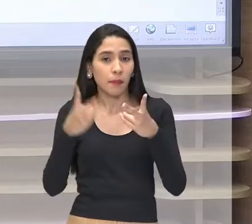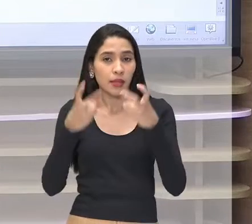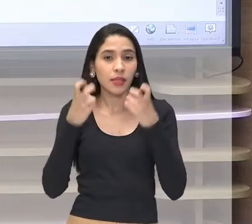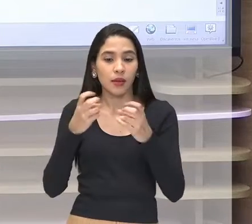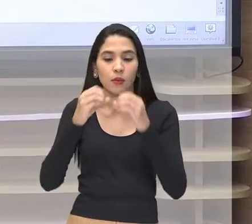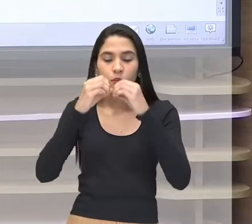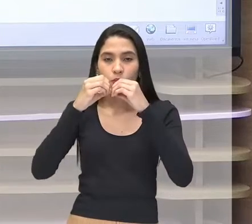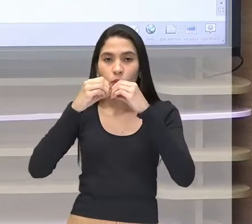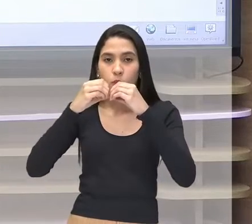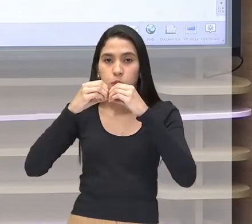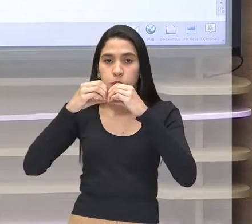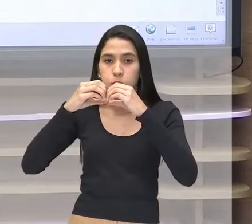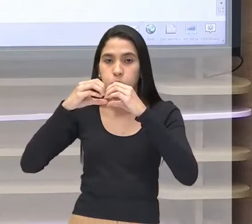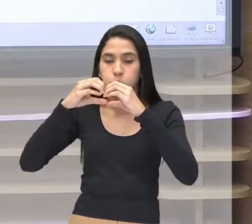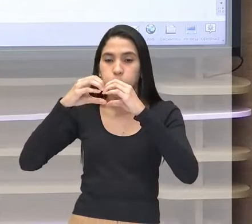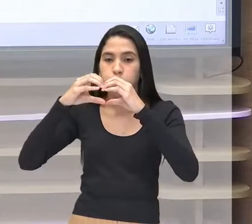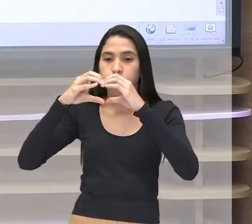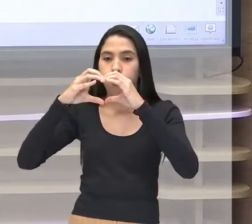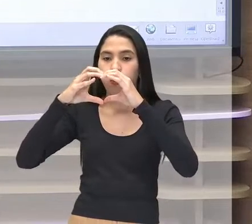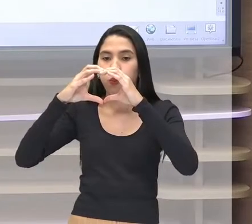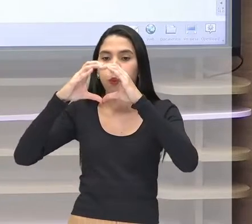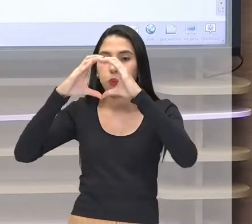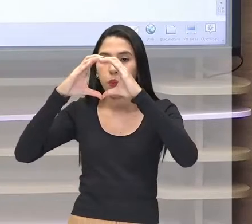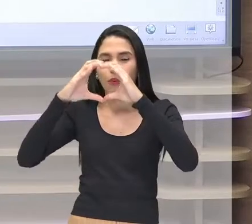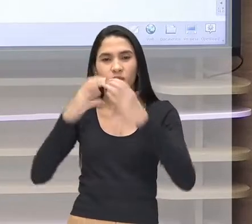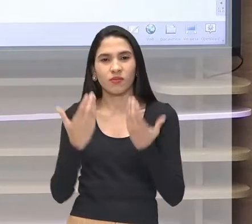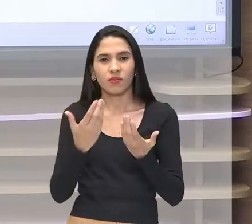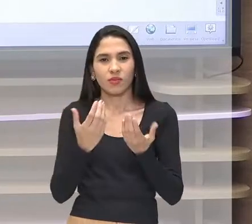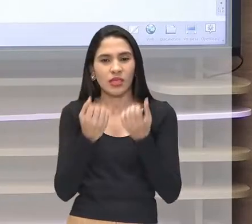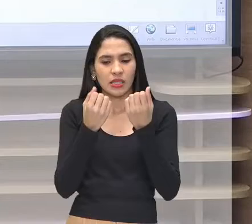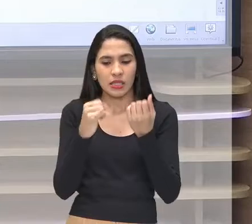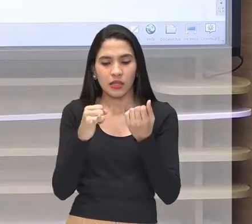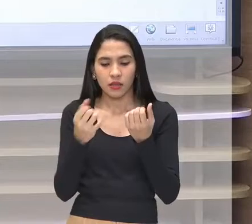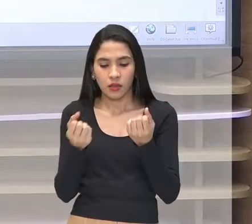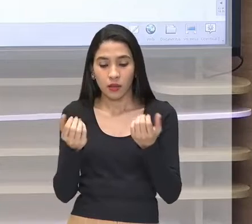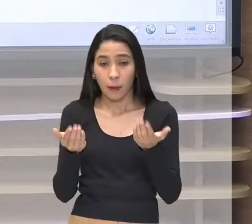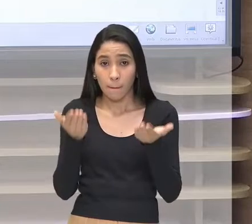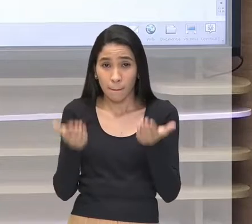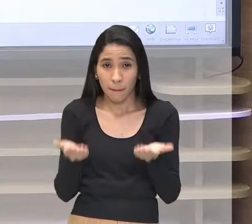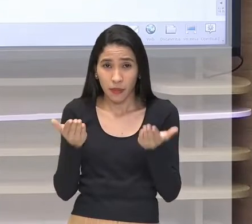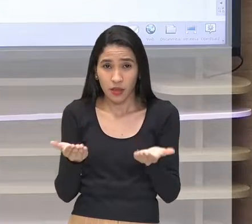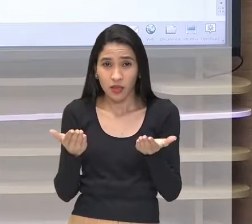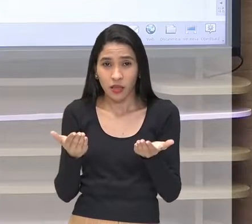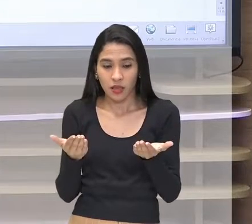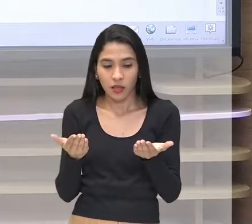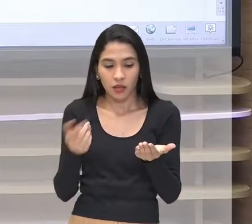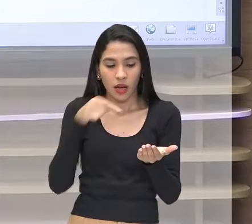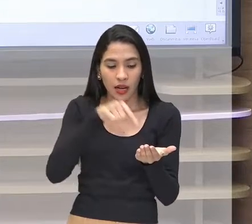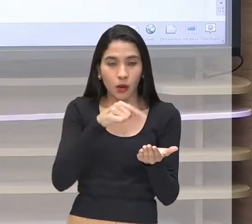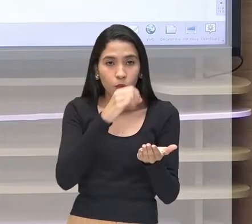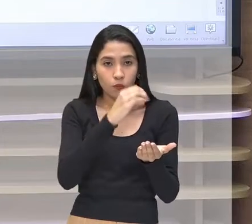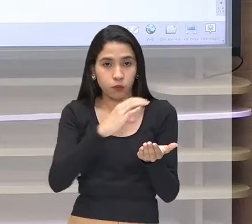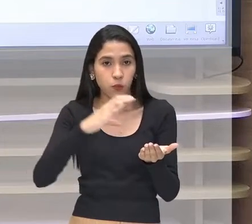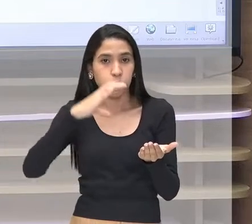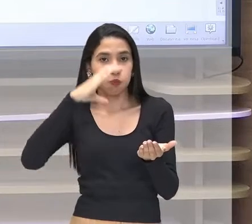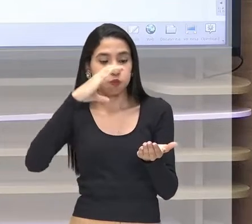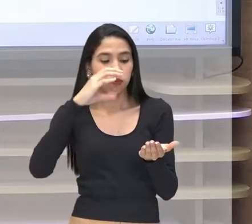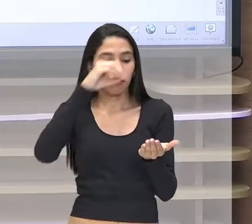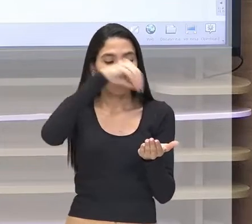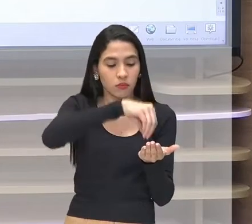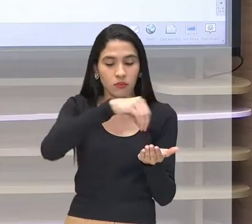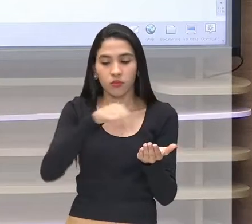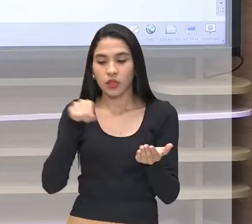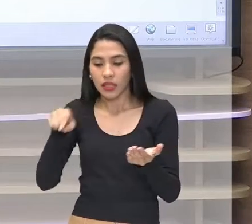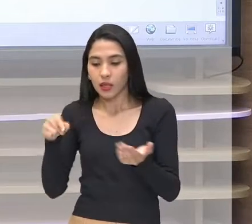balão está cheio, certo? Se a gente for pesar, colocar numa balança, esse balão que está cheio e o balão que